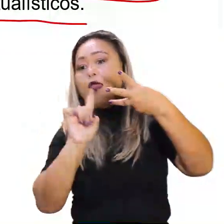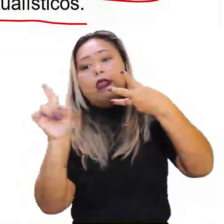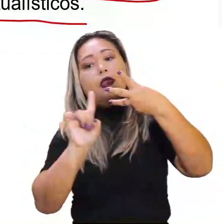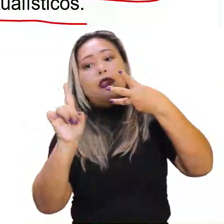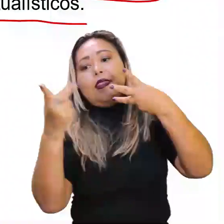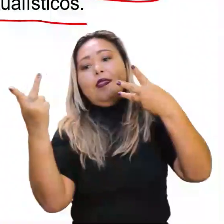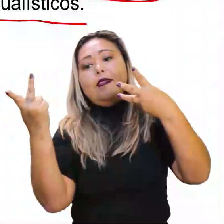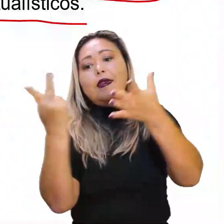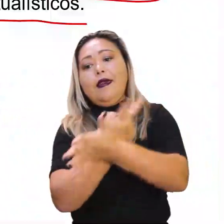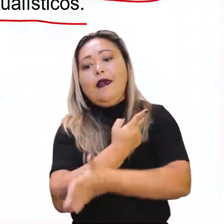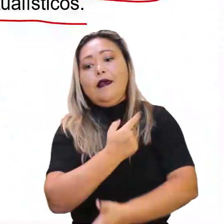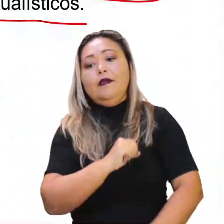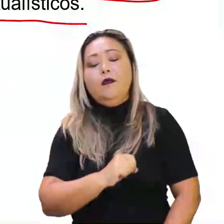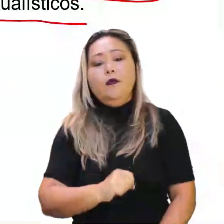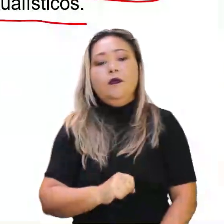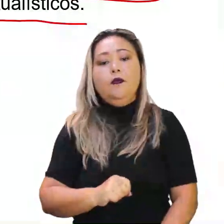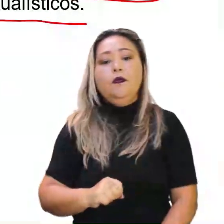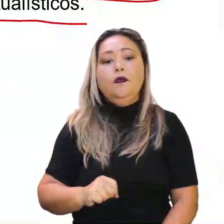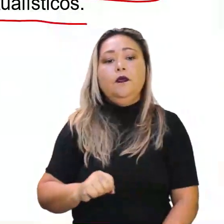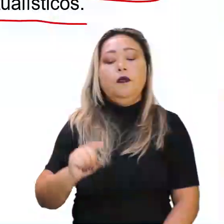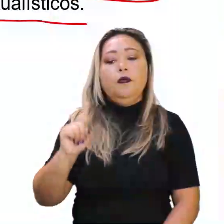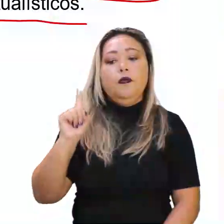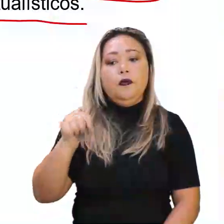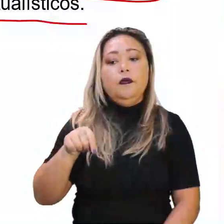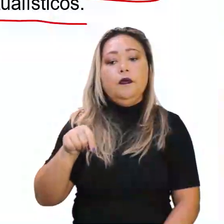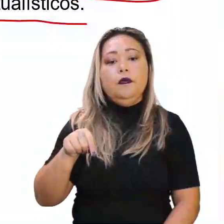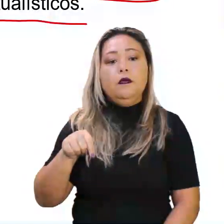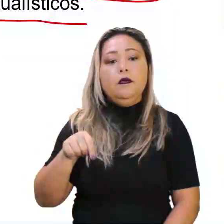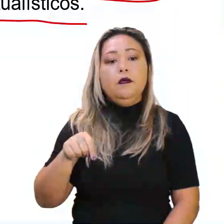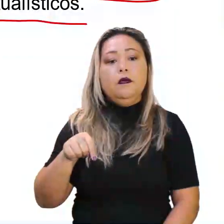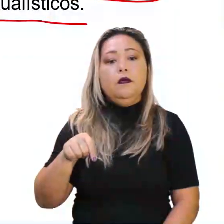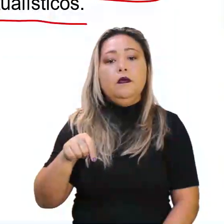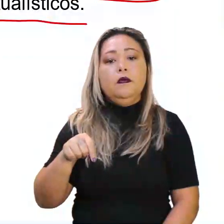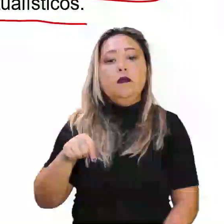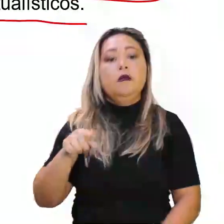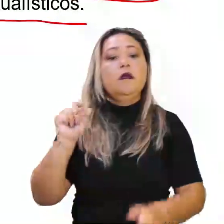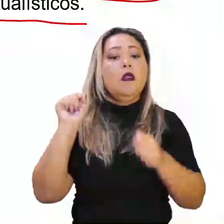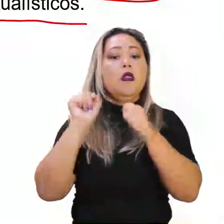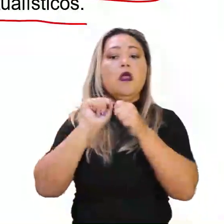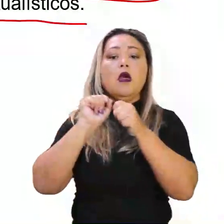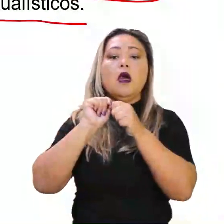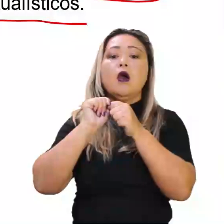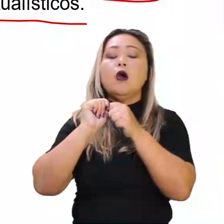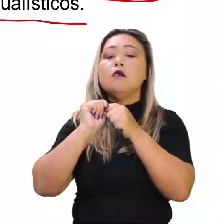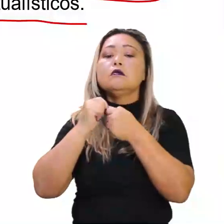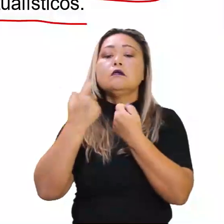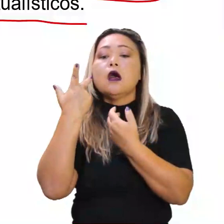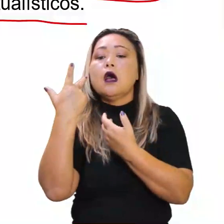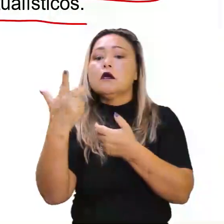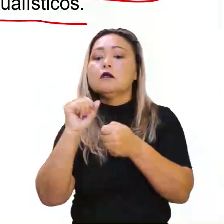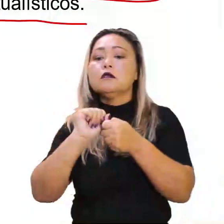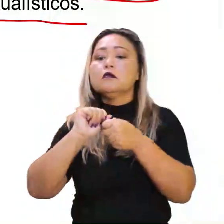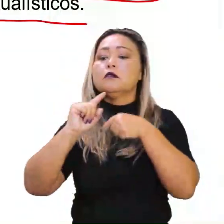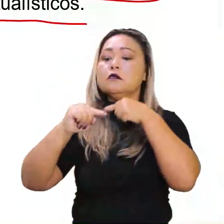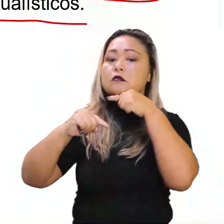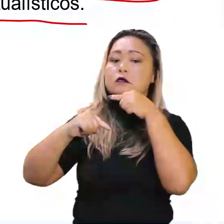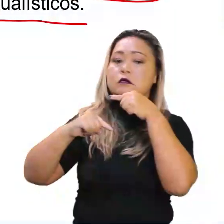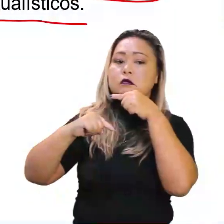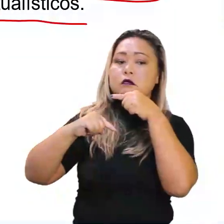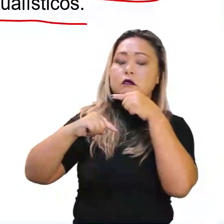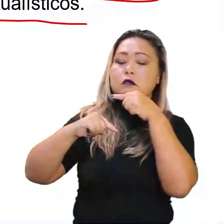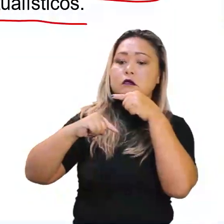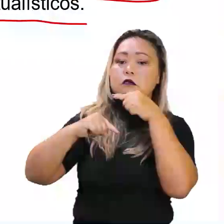não está correto? Porque ele fala o seguinte, faz isso de maneira naturalista. Eles